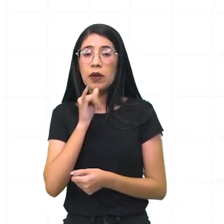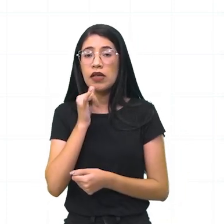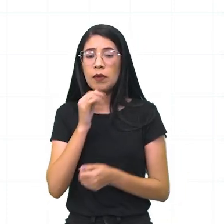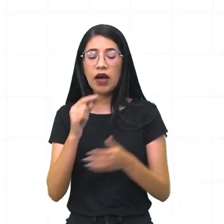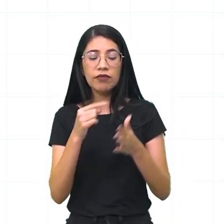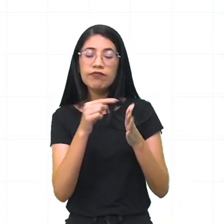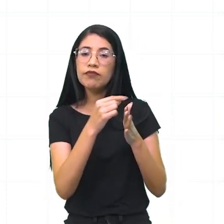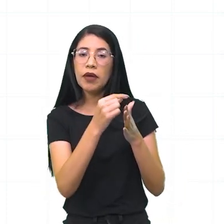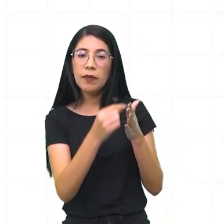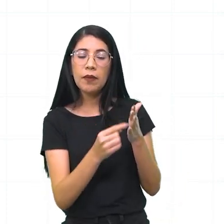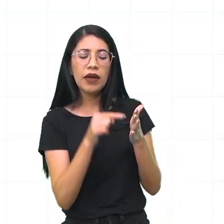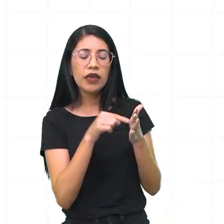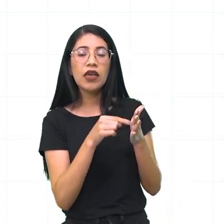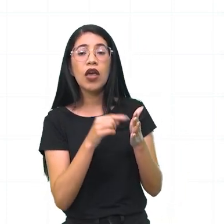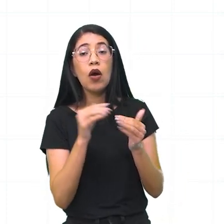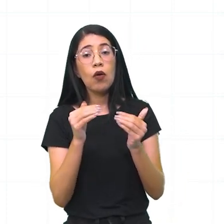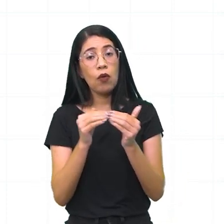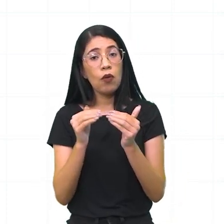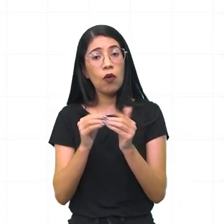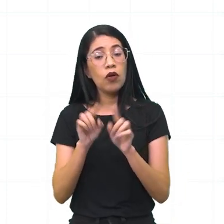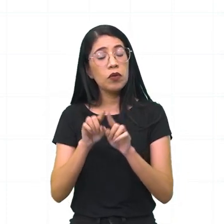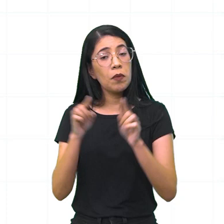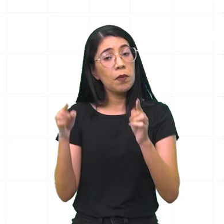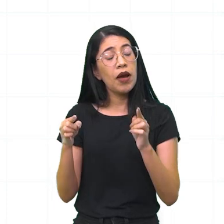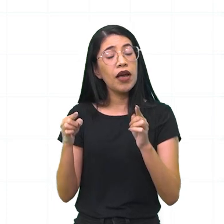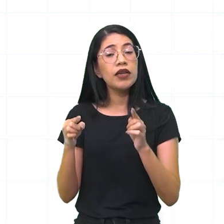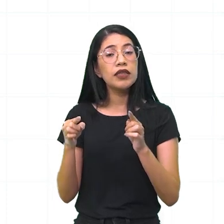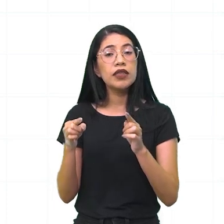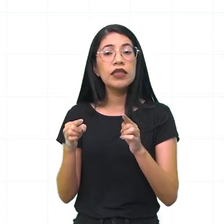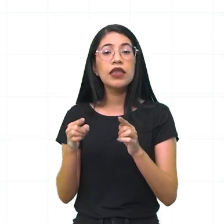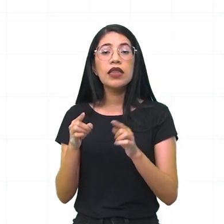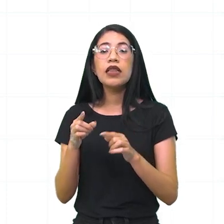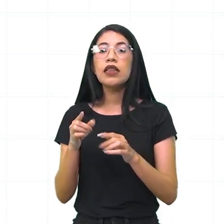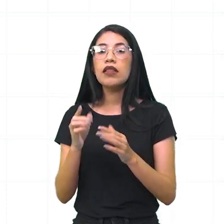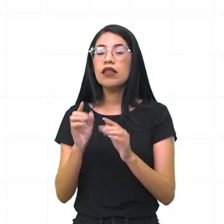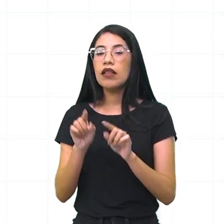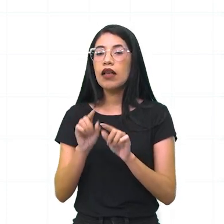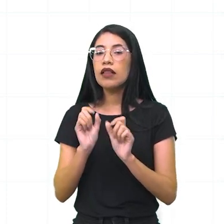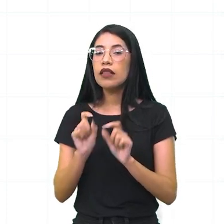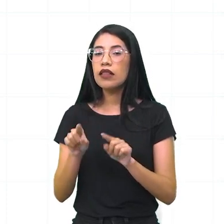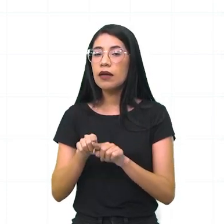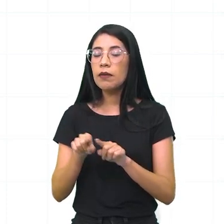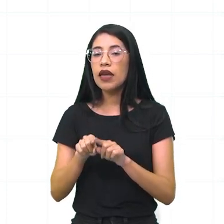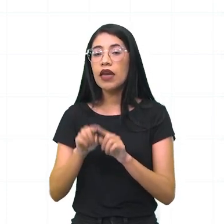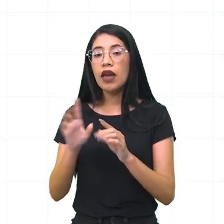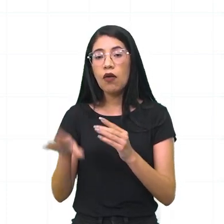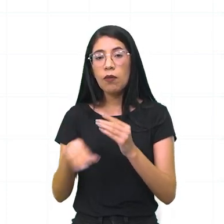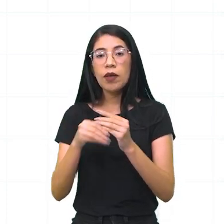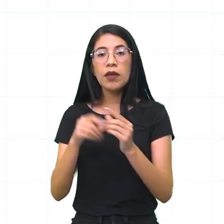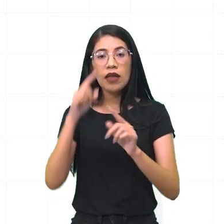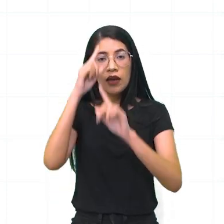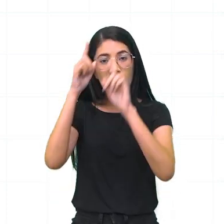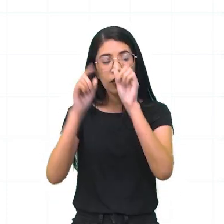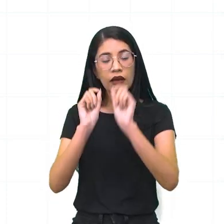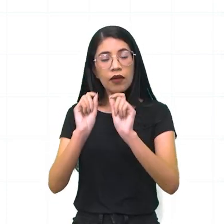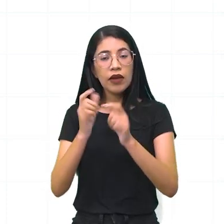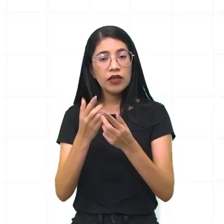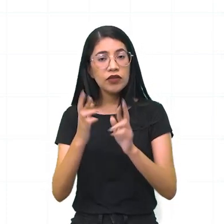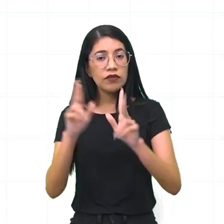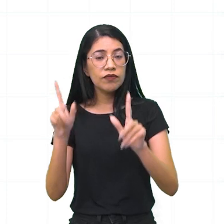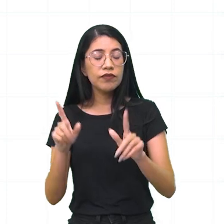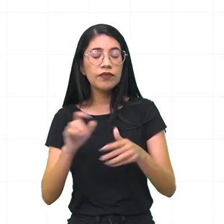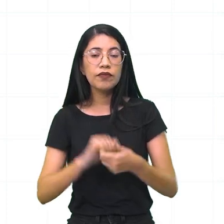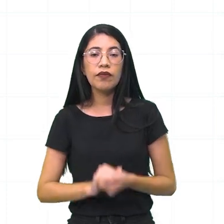trouxe isso aqui, eu até concordo, mas de repente eu tenho, né, eu concordo, mas eu tenho uma outra ideia. E aí você vai,